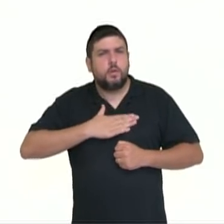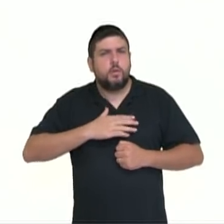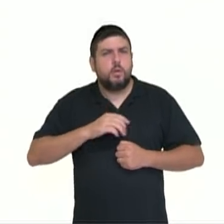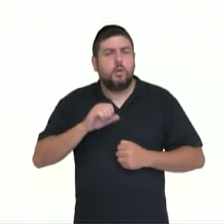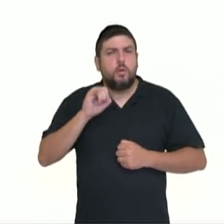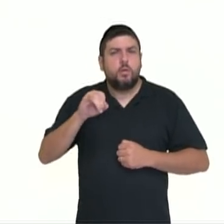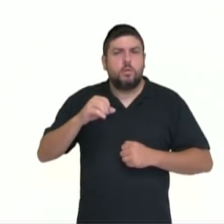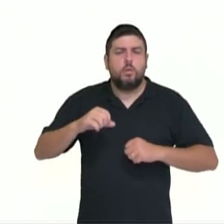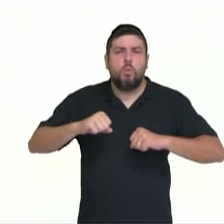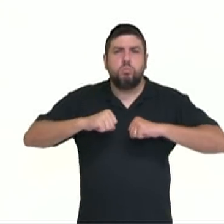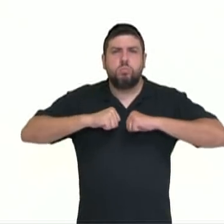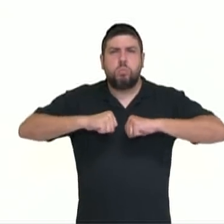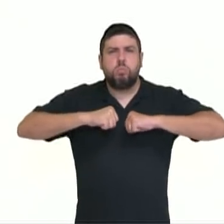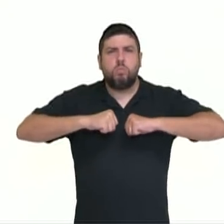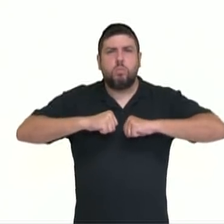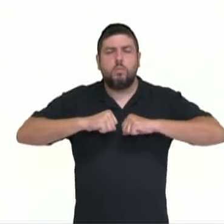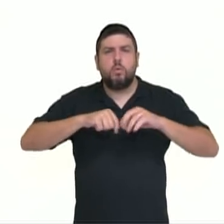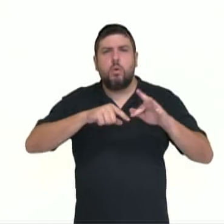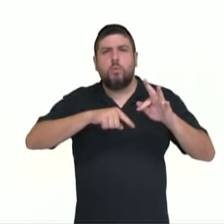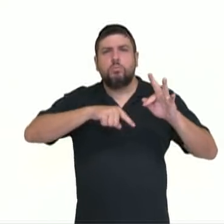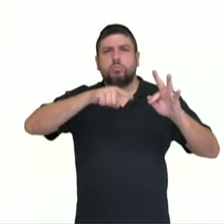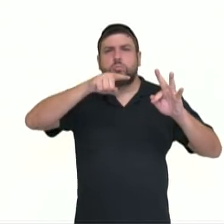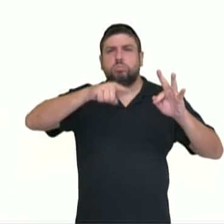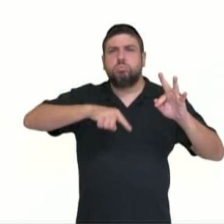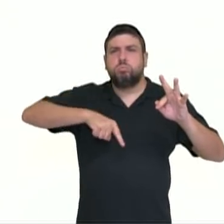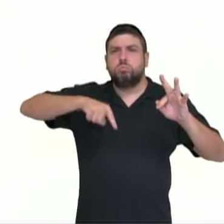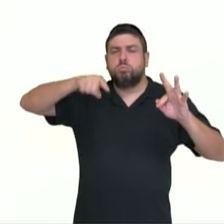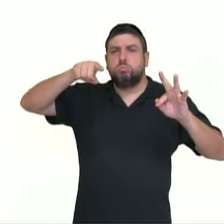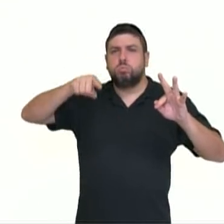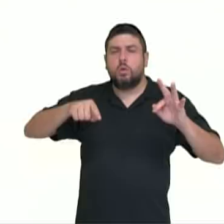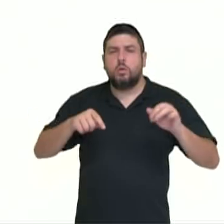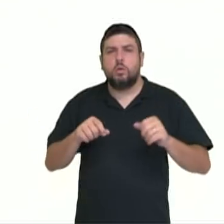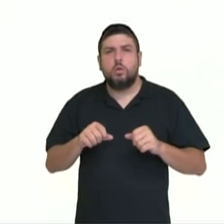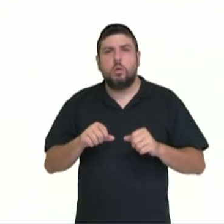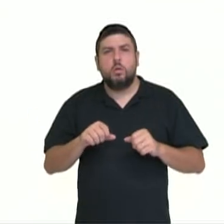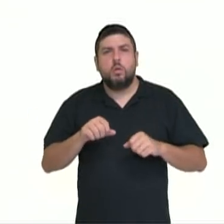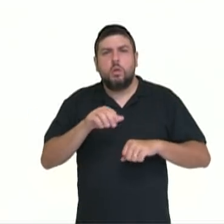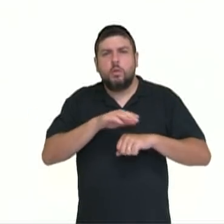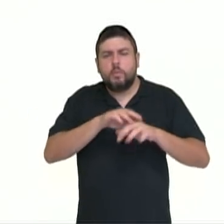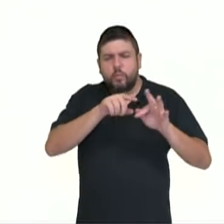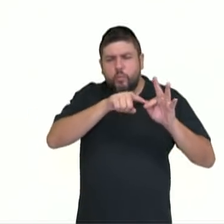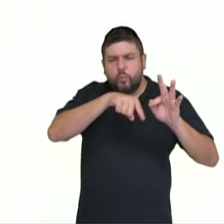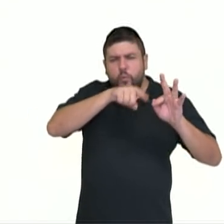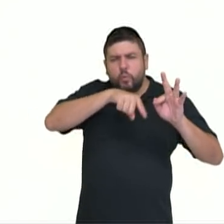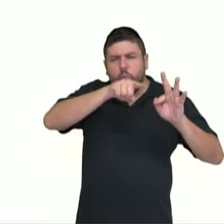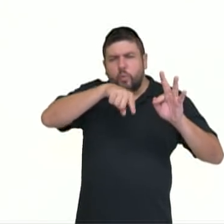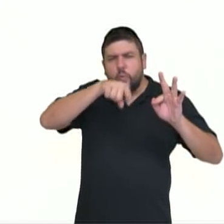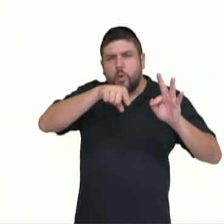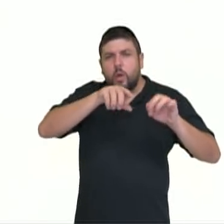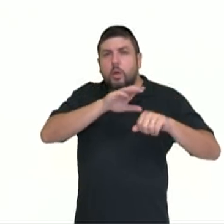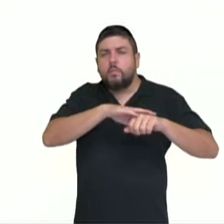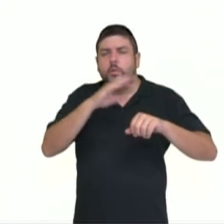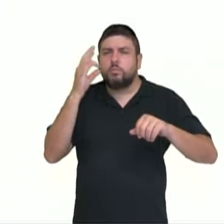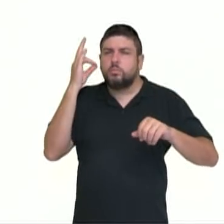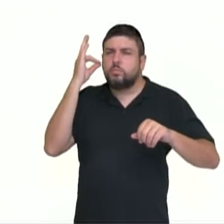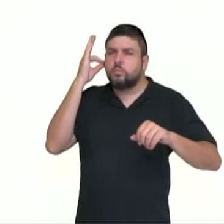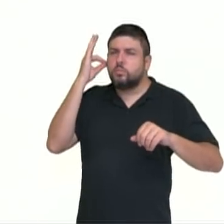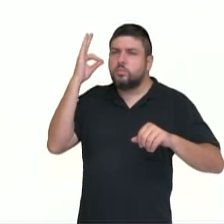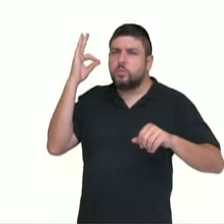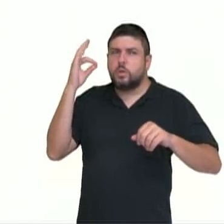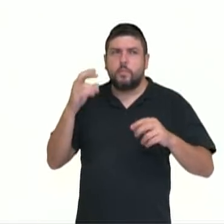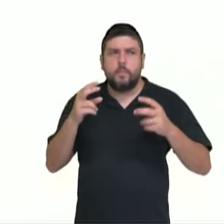mais grave e uma maior velocidade quando é mais agudo. Vamos observar aqui